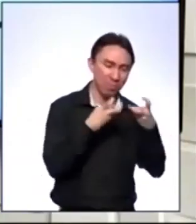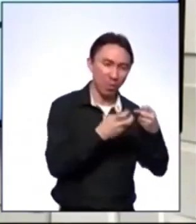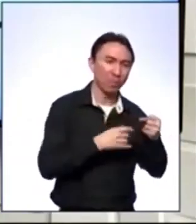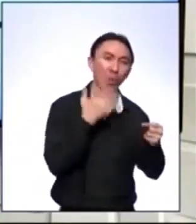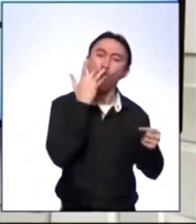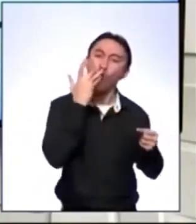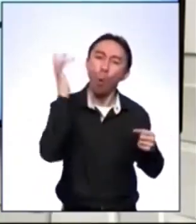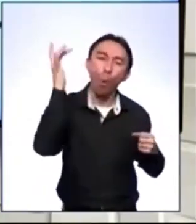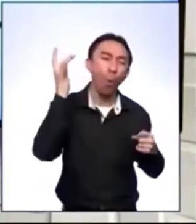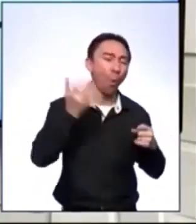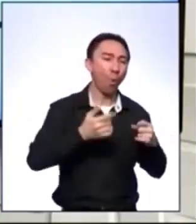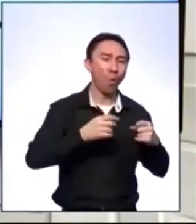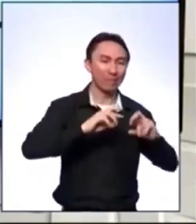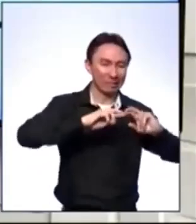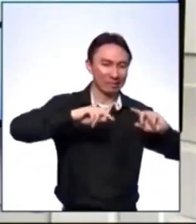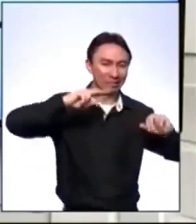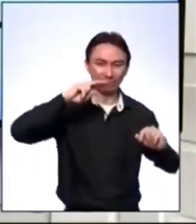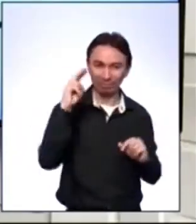arrendado,